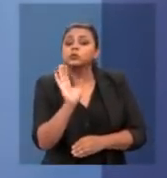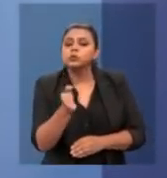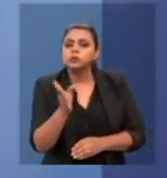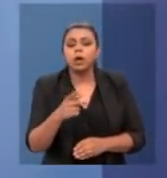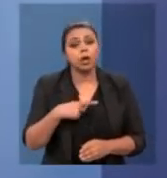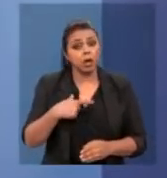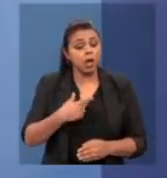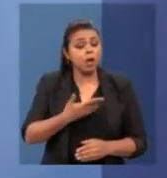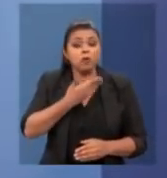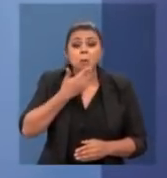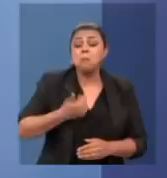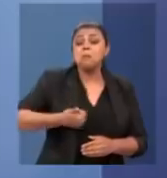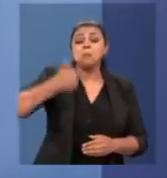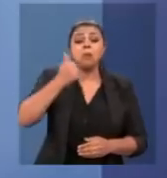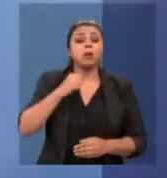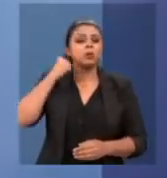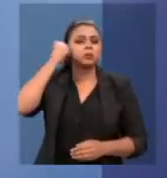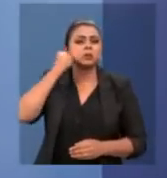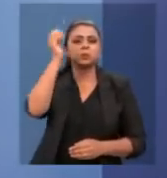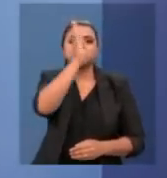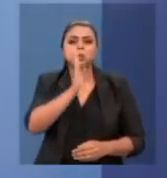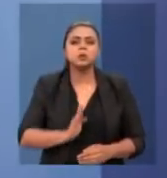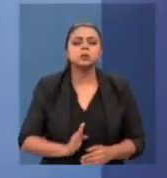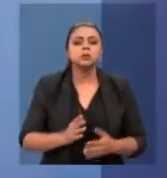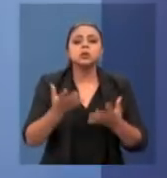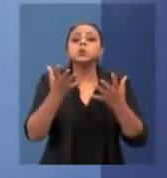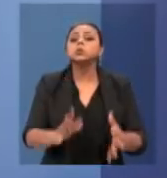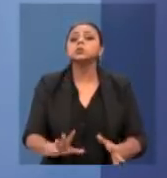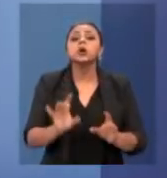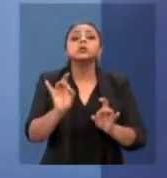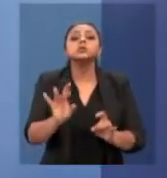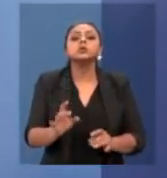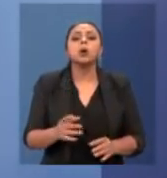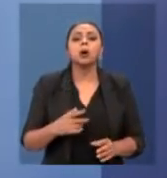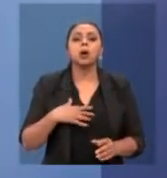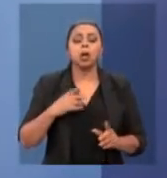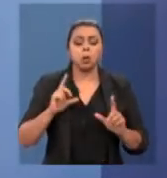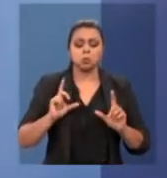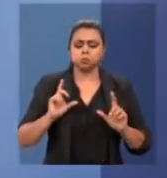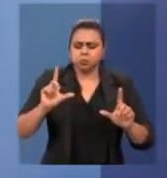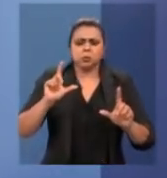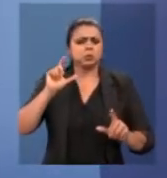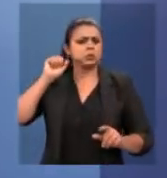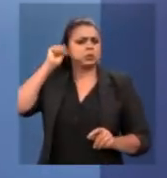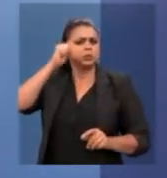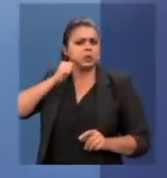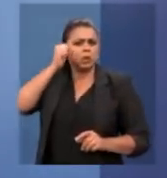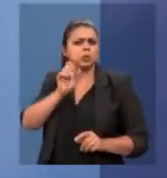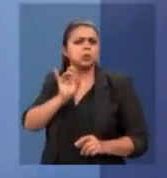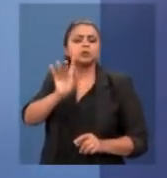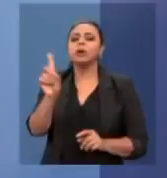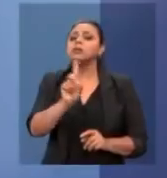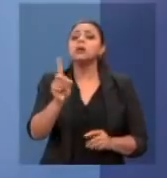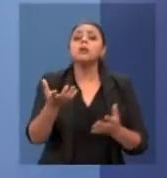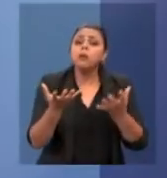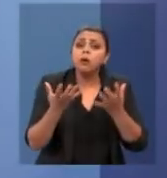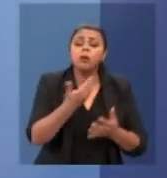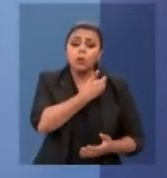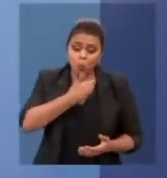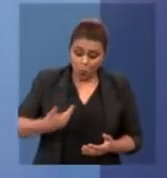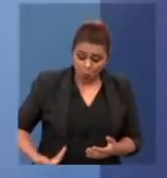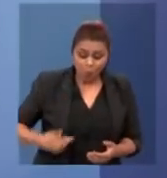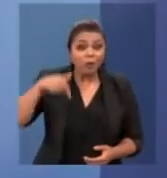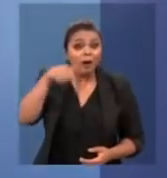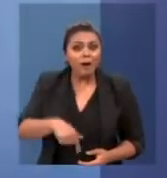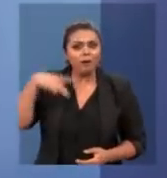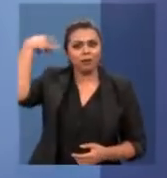melhores treinadores do brasil mas eu não quero apenas ser a senadora é porque eu quero ser a governadora do espírito